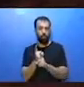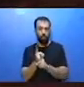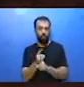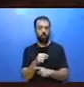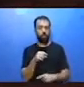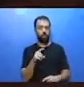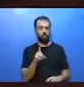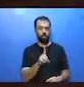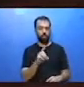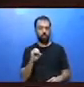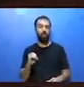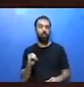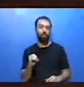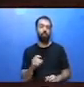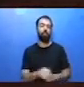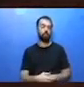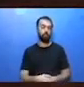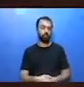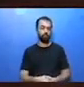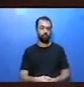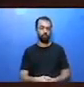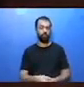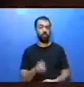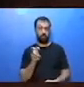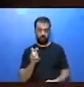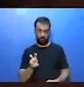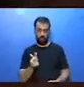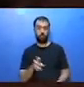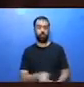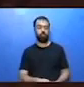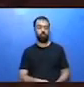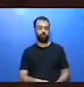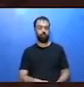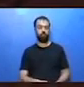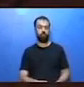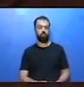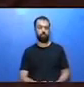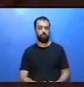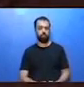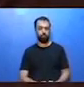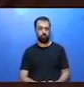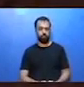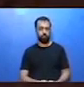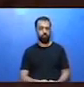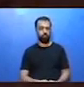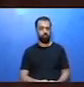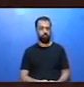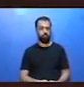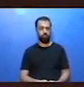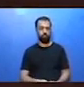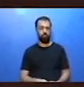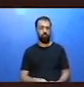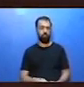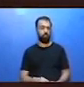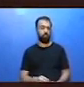vezes 2 vai dar 10? 5. 5